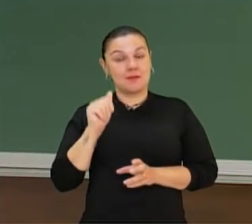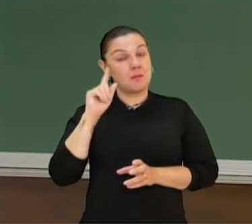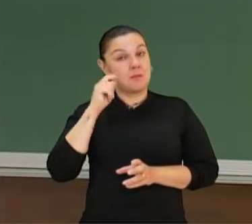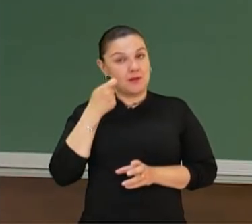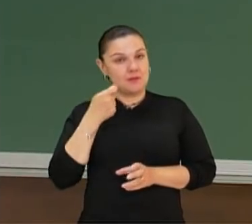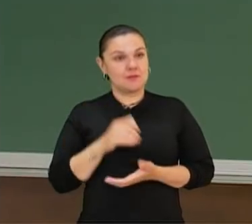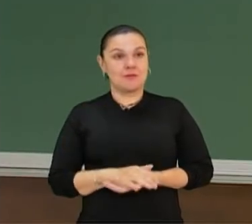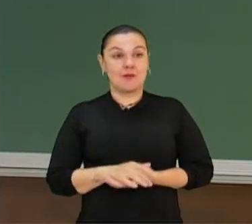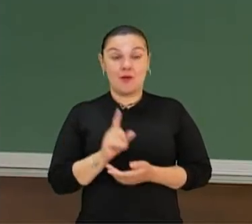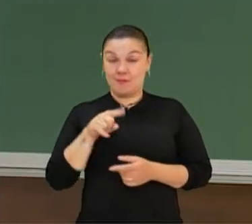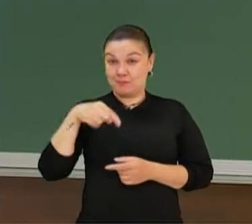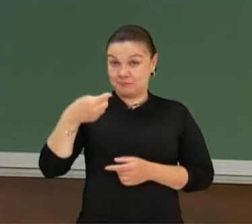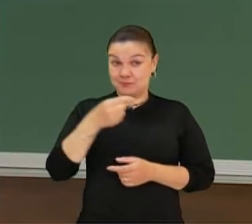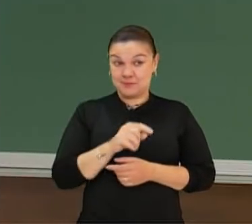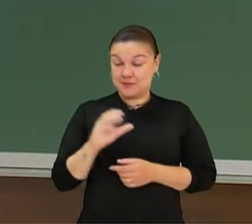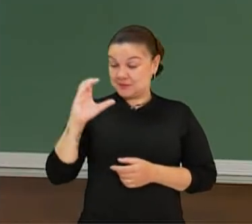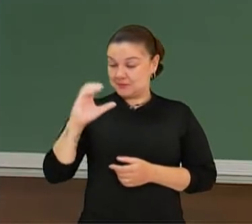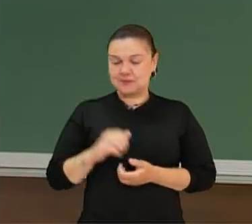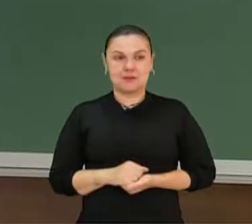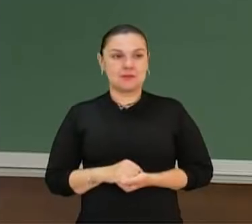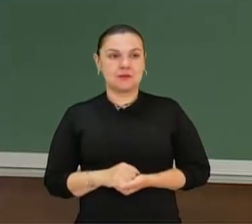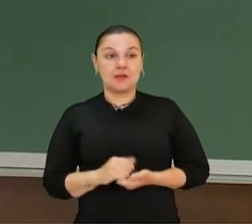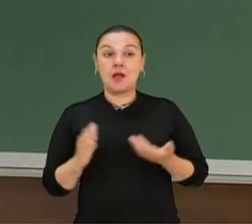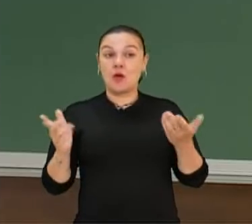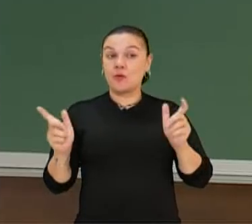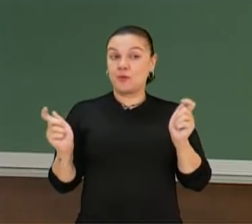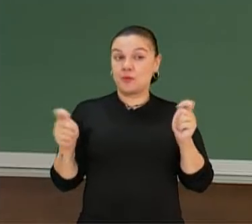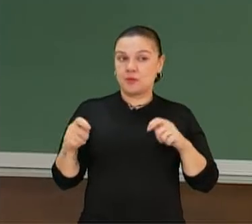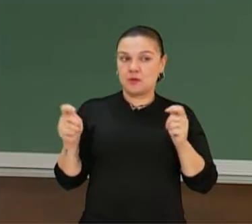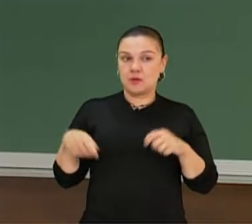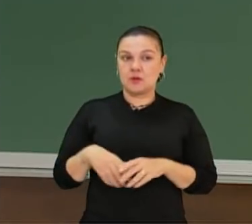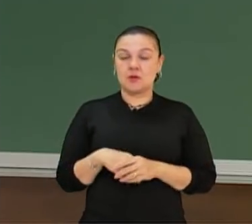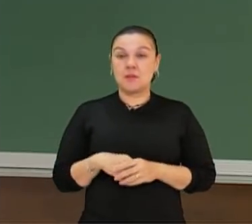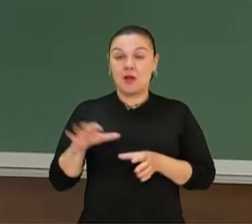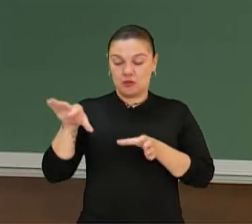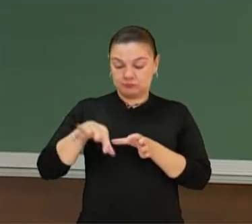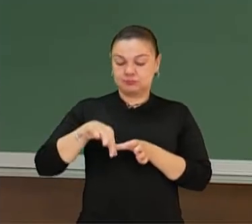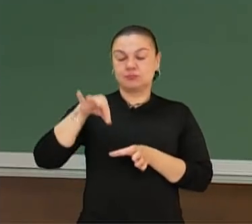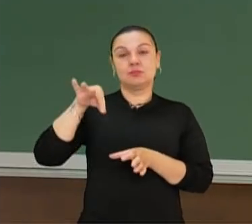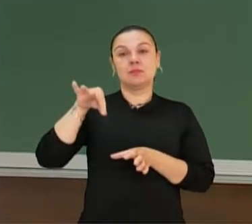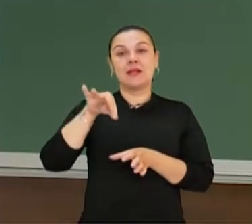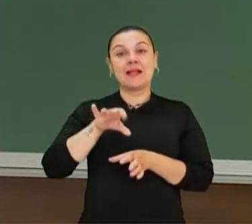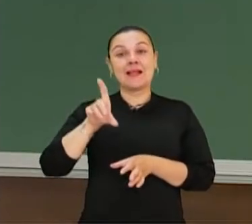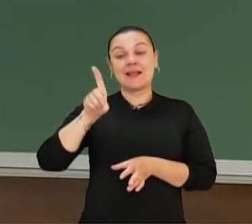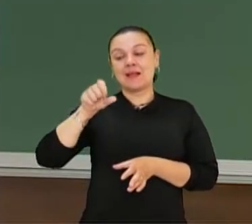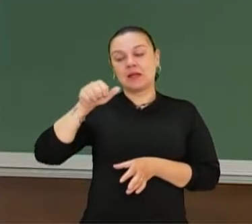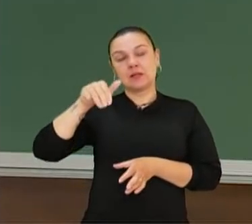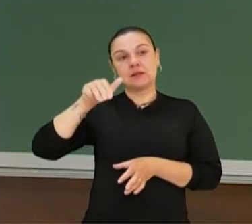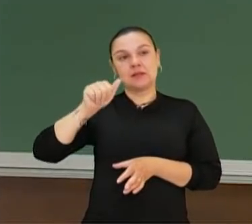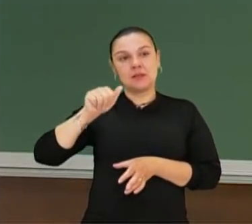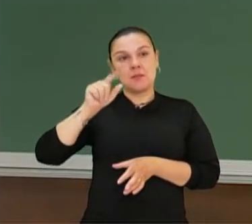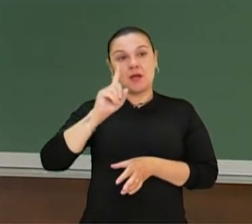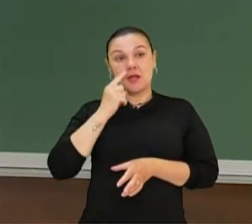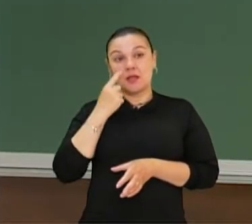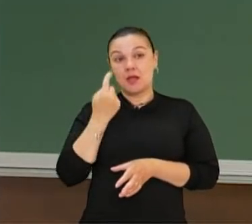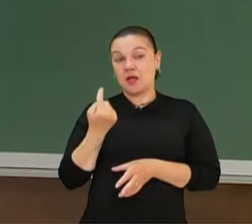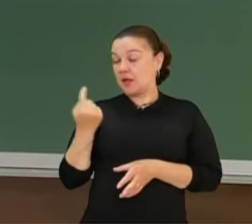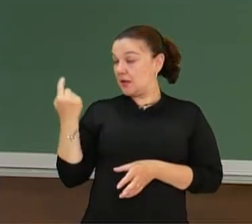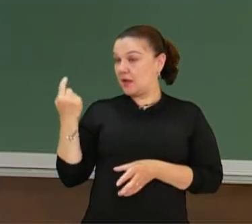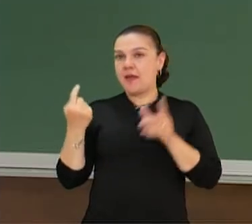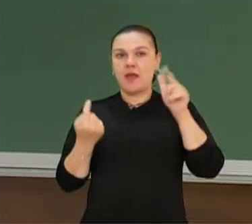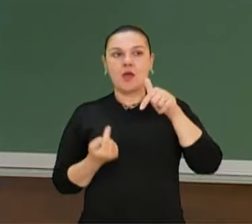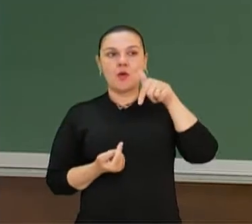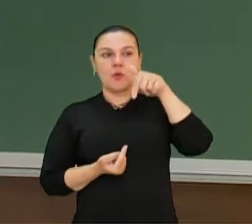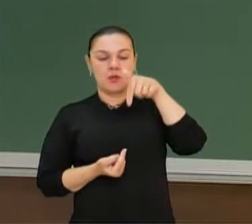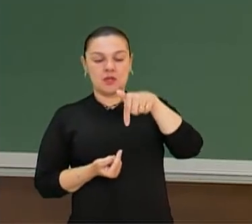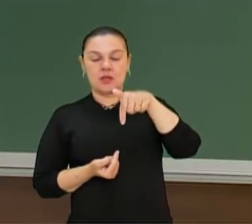Vamos para a letra C? Qual a probabilidade de se sortear uma dama? A dama, ela é representada pela letra